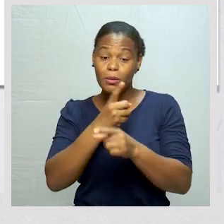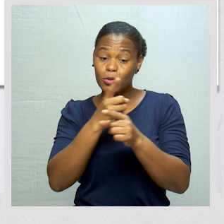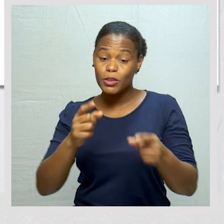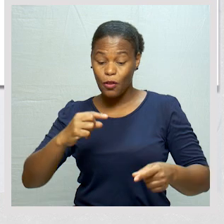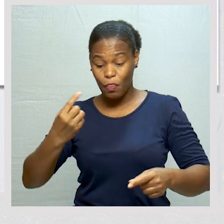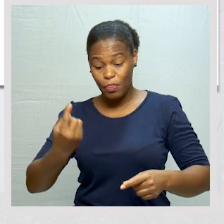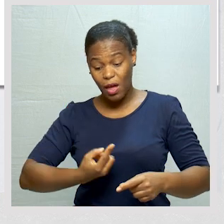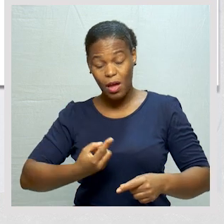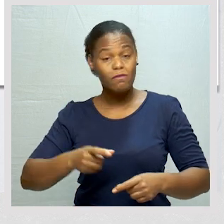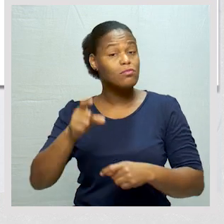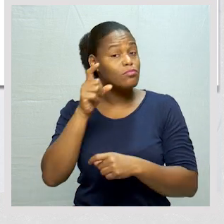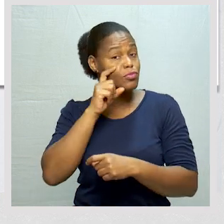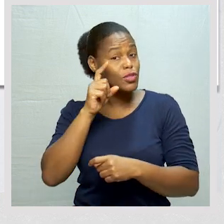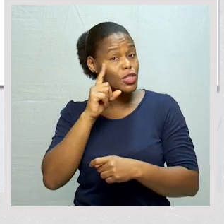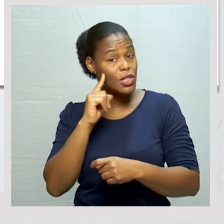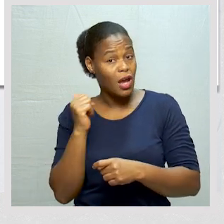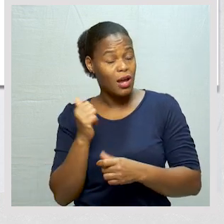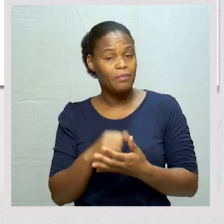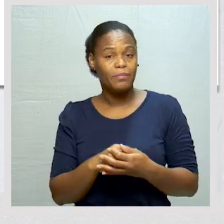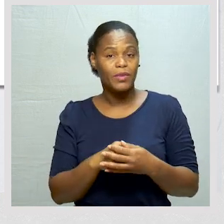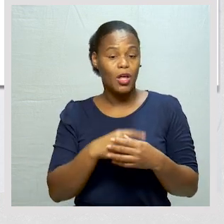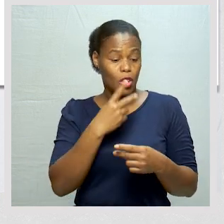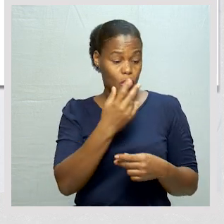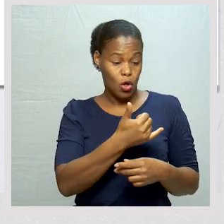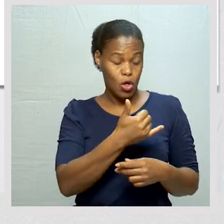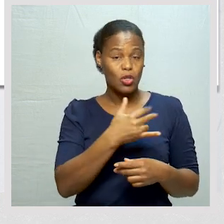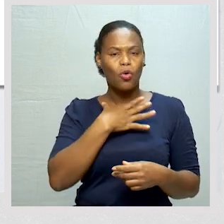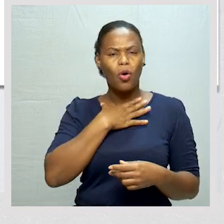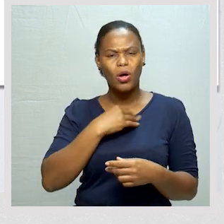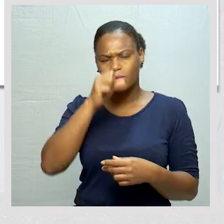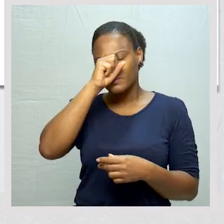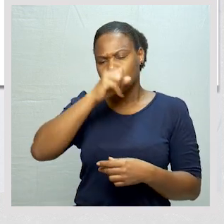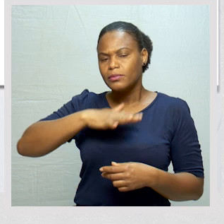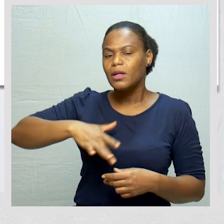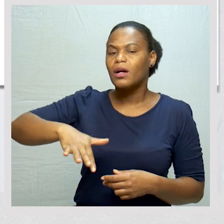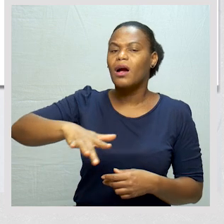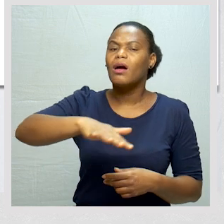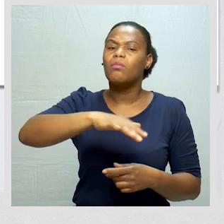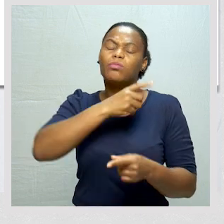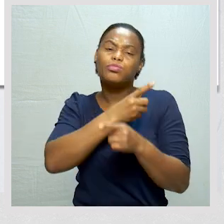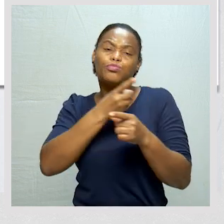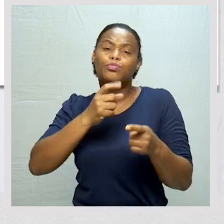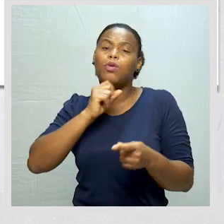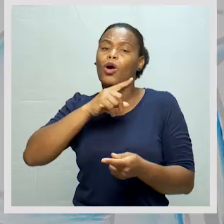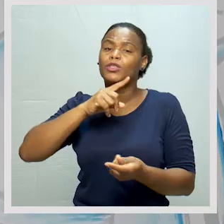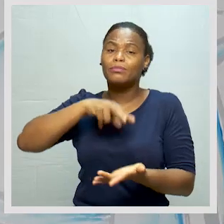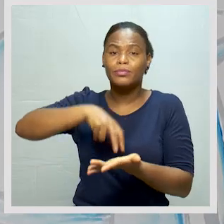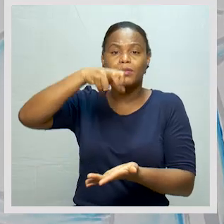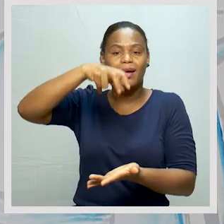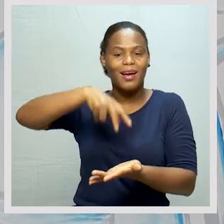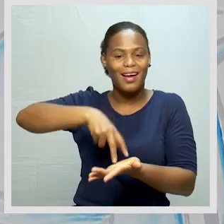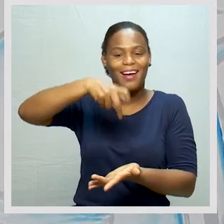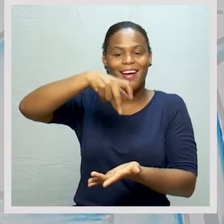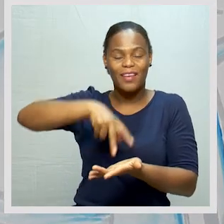isso devemos protegê-la. 2. Gosto do campo porque posso saltar e correr.